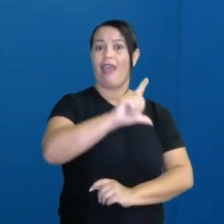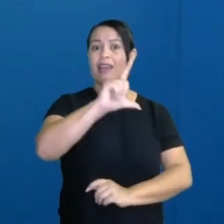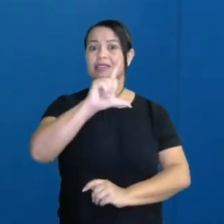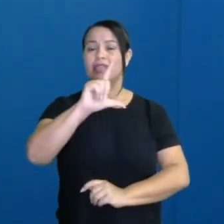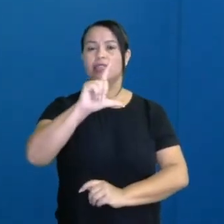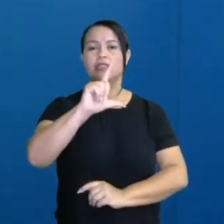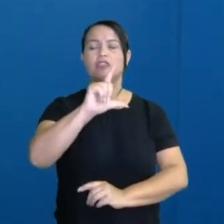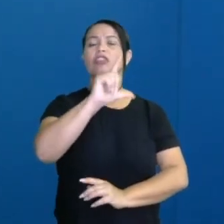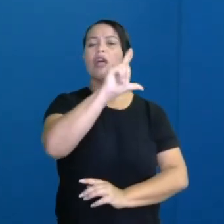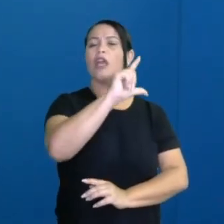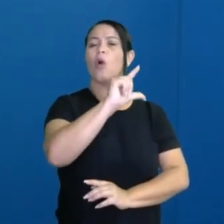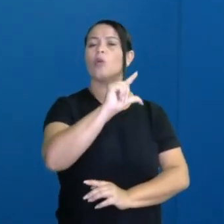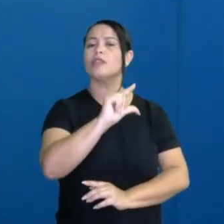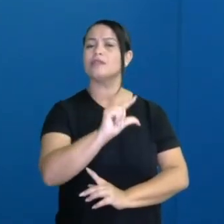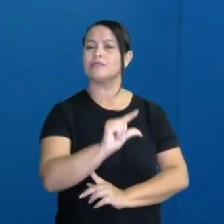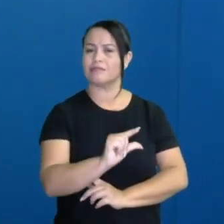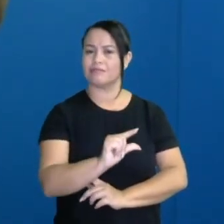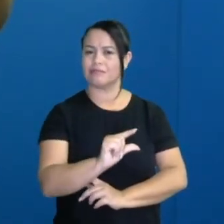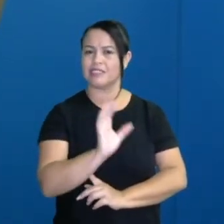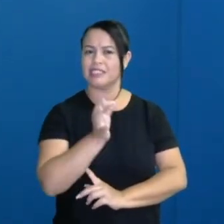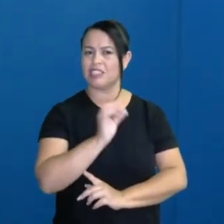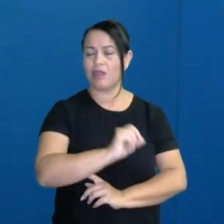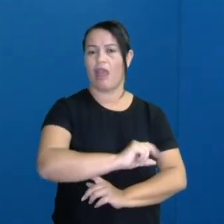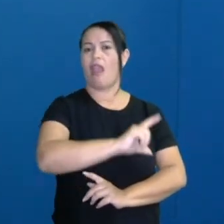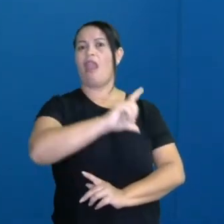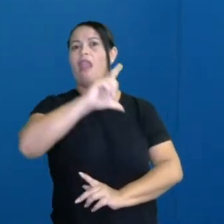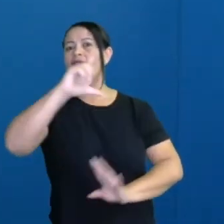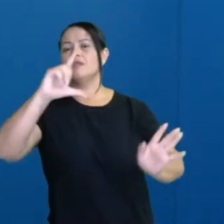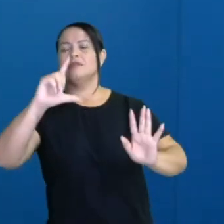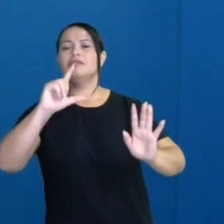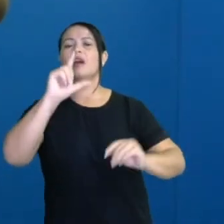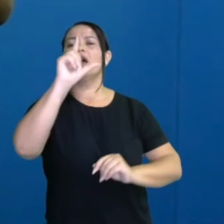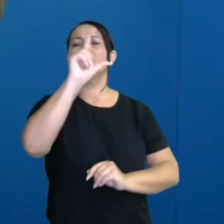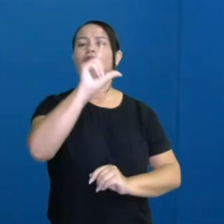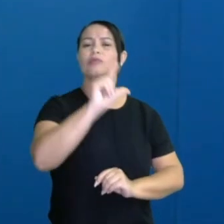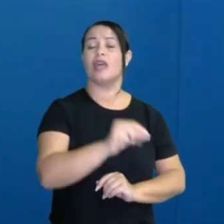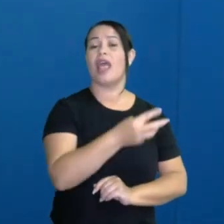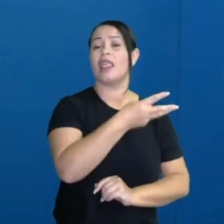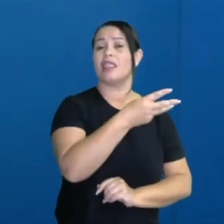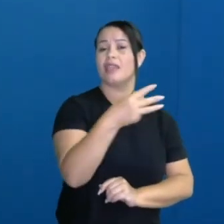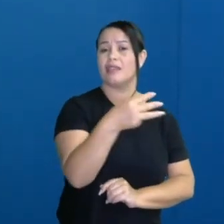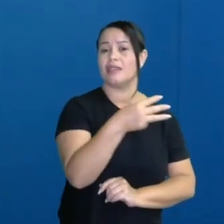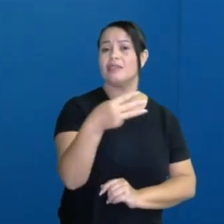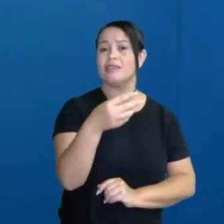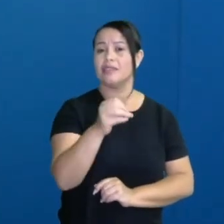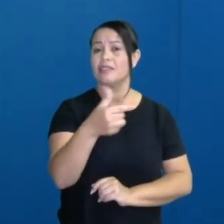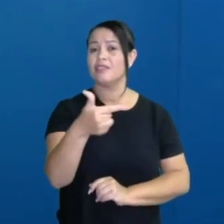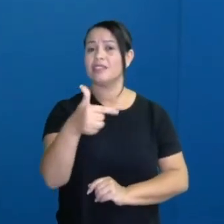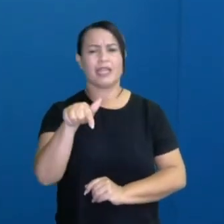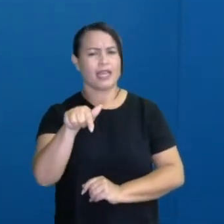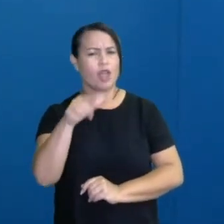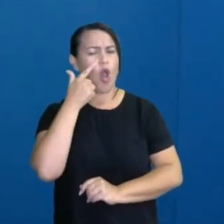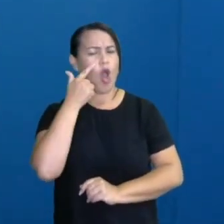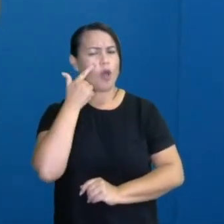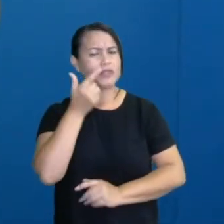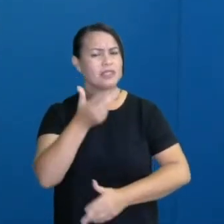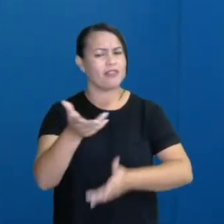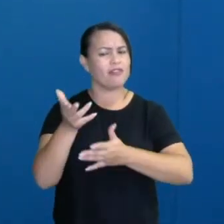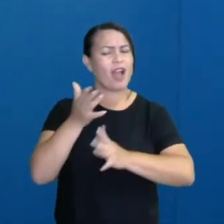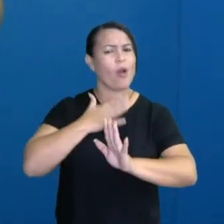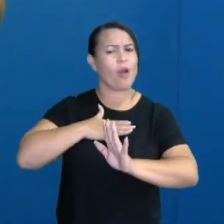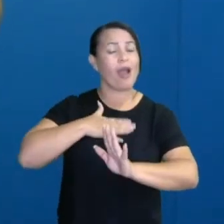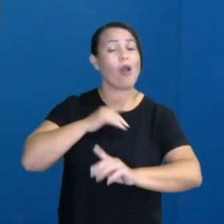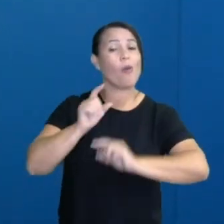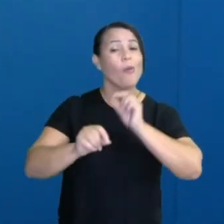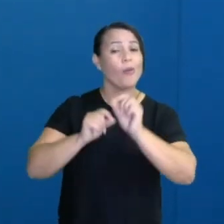quê? Decrescente, está diminuindo, não é isso? O primeiro número é 33, 30 e 27. Se nós observar direitinho, eu